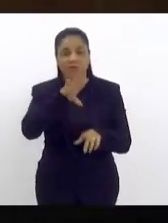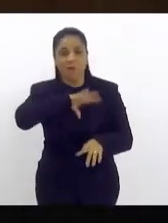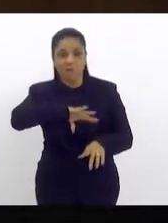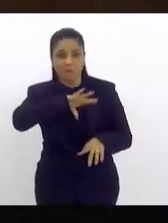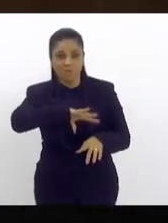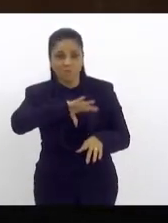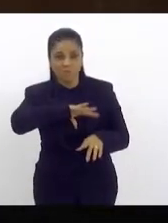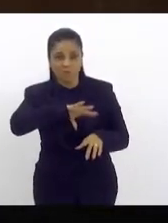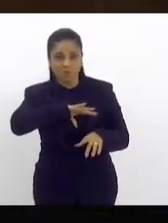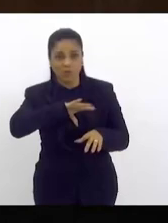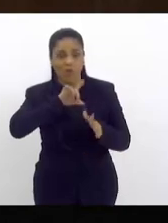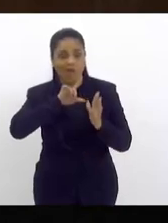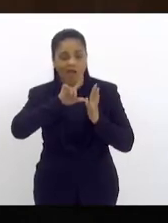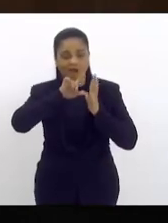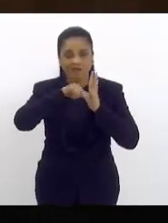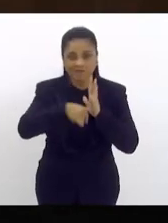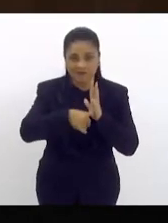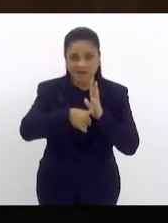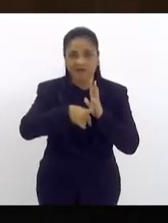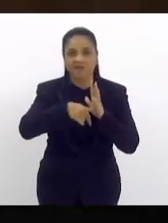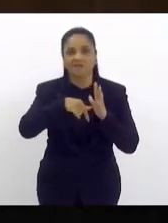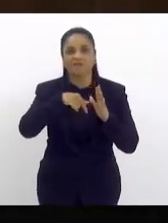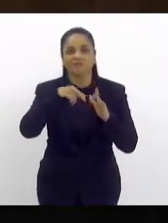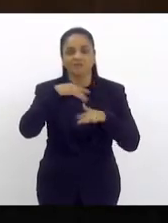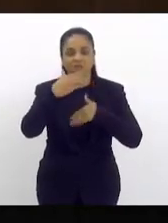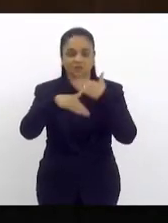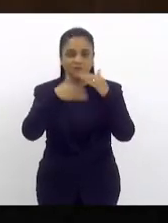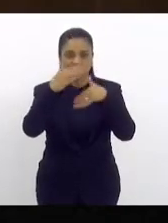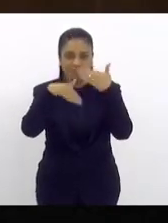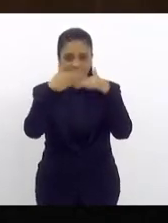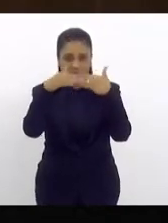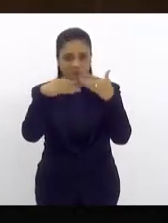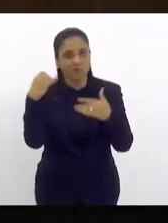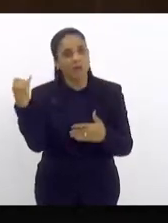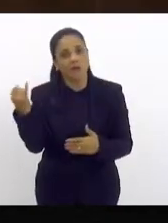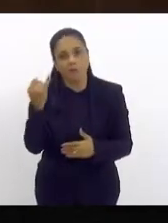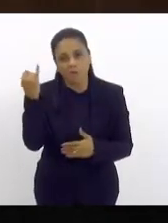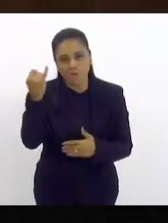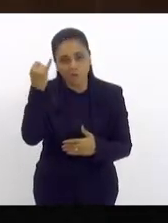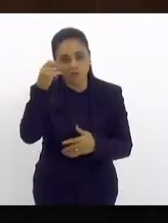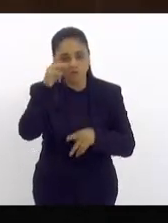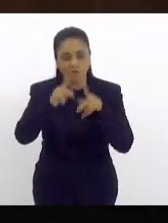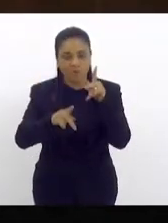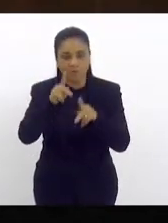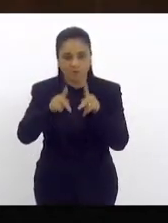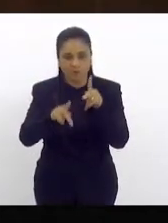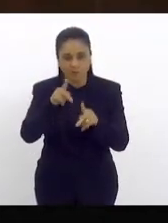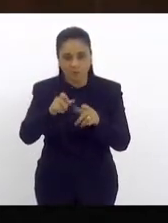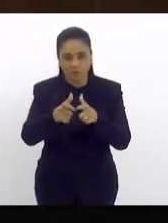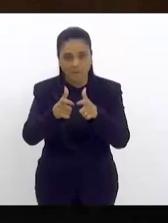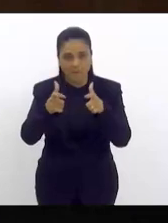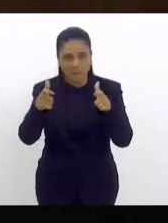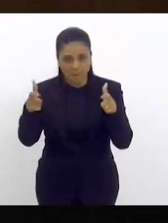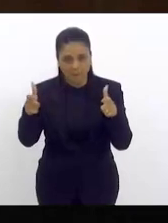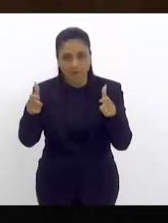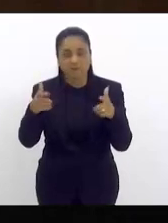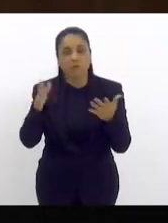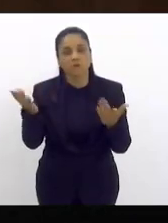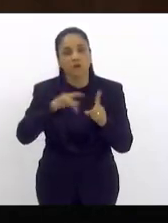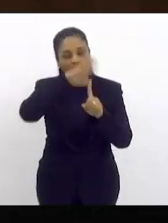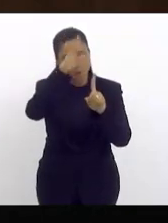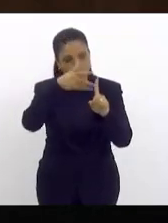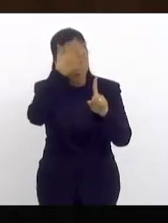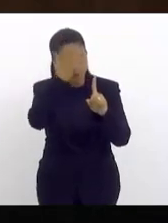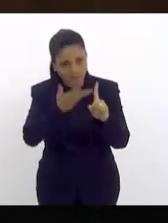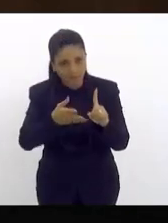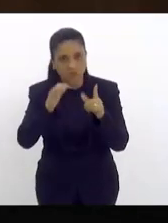um atraso econômico do ponto de vista do desenvolvimento que era importante para que a sua população Então queria homenagear